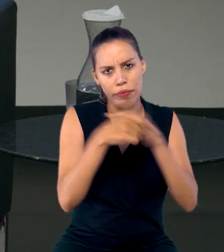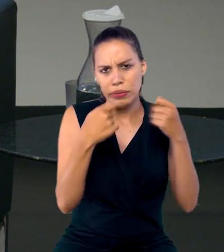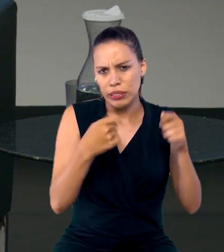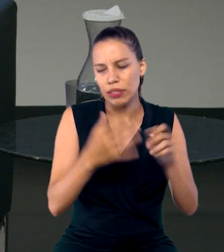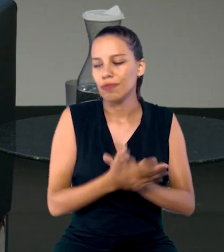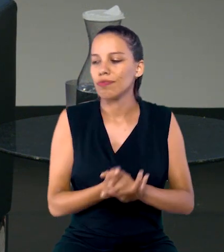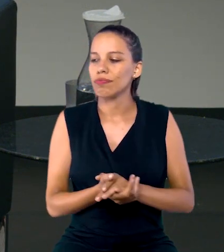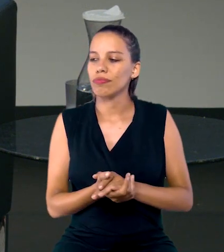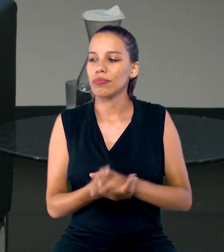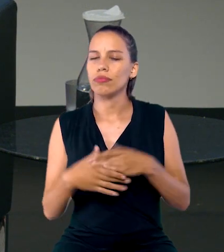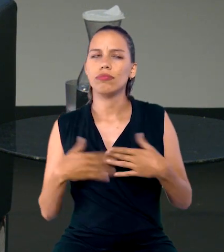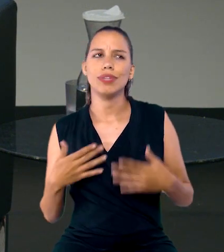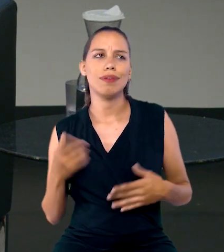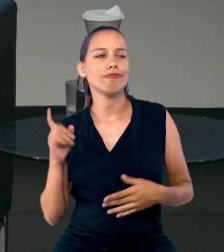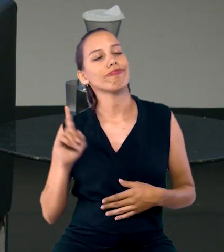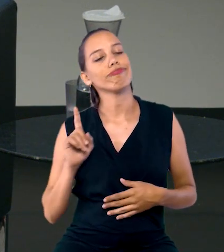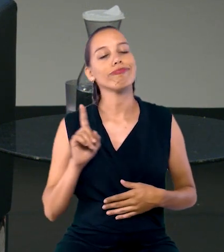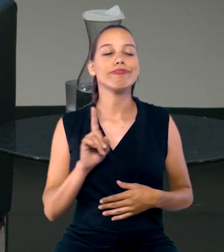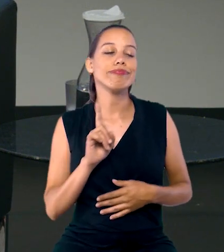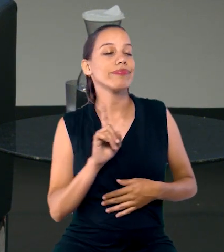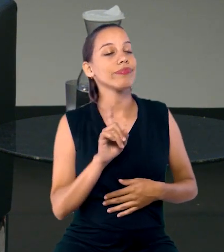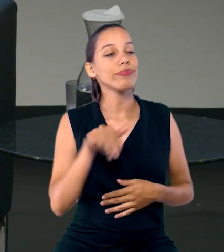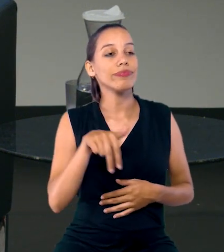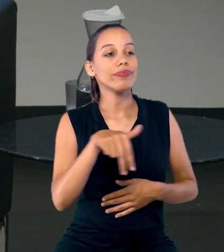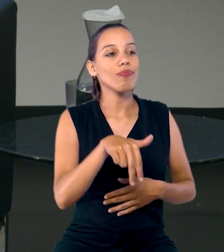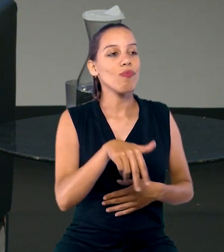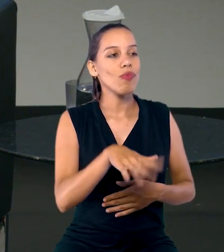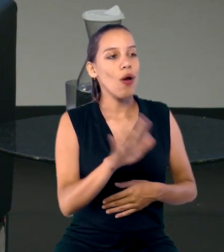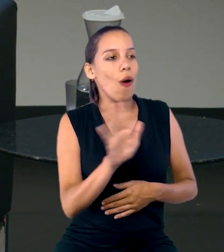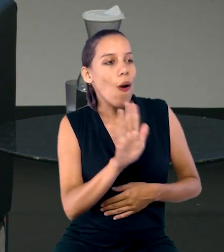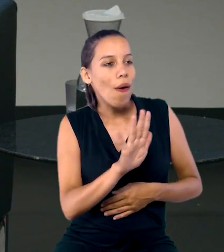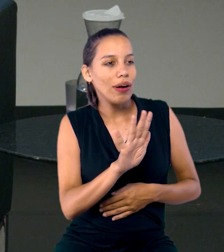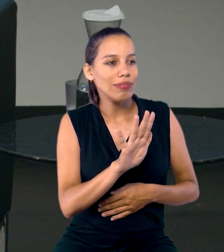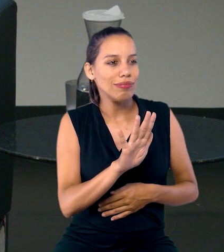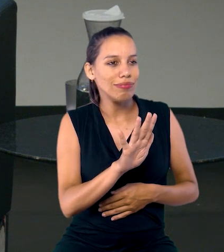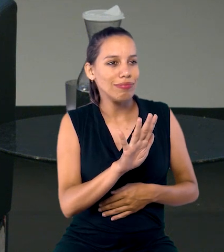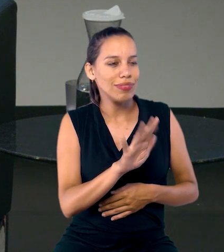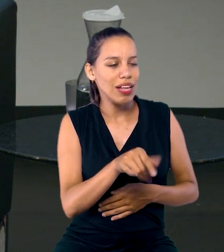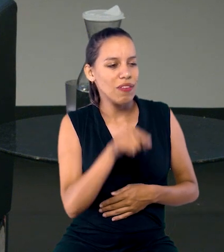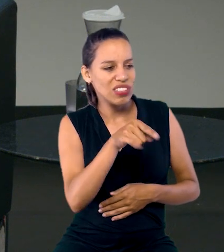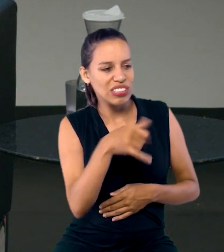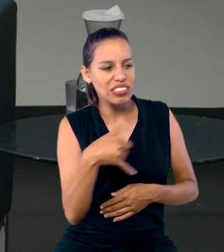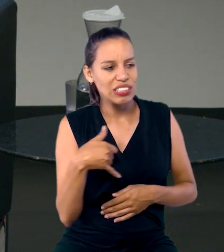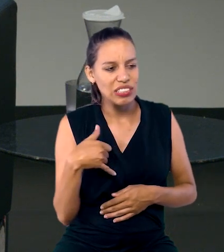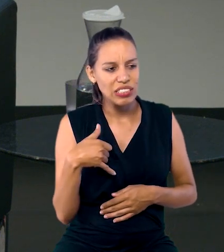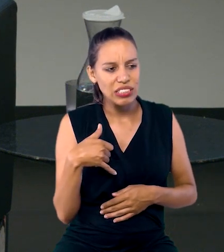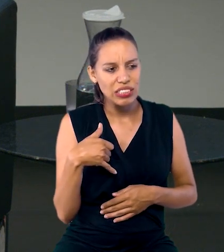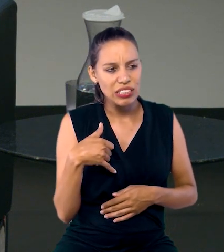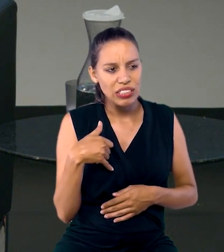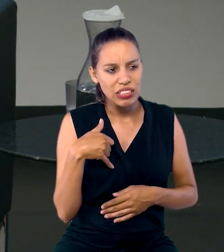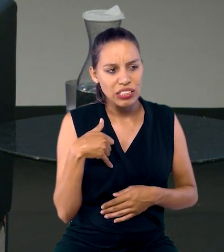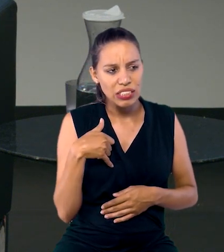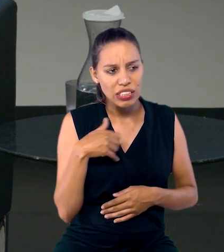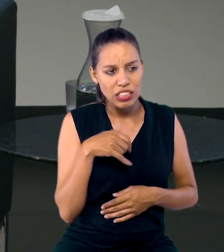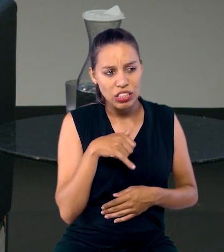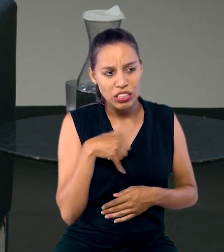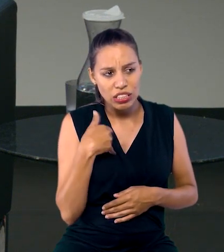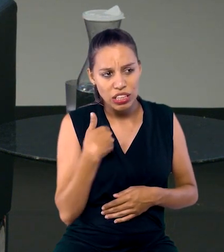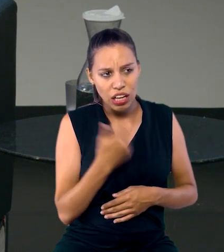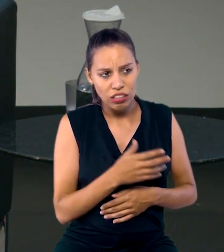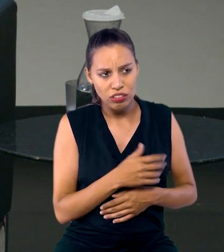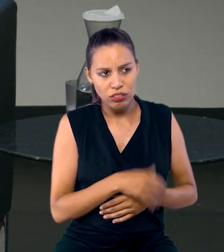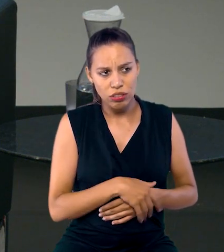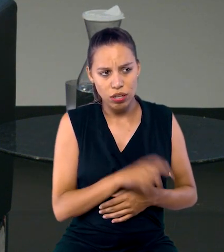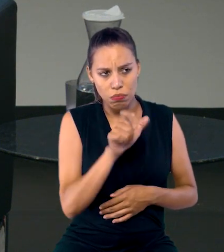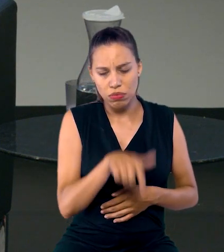idade. E aí eu chegava e perguntava, mas quantos anos tu tem? E a pessoa ficava me